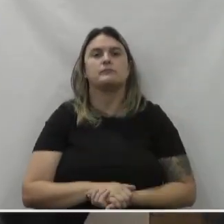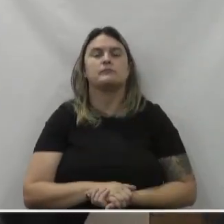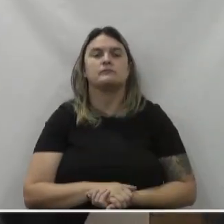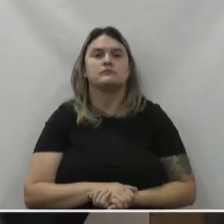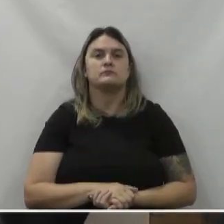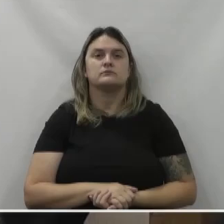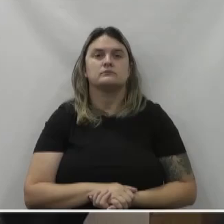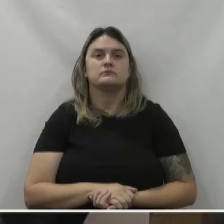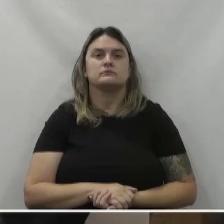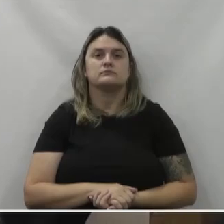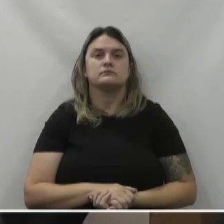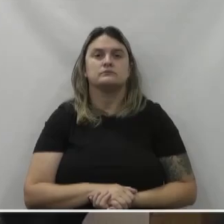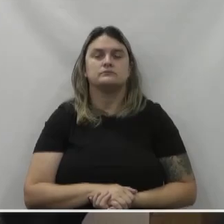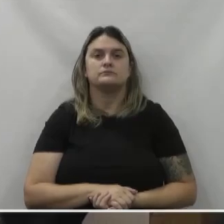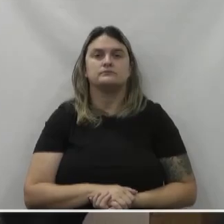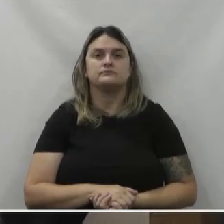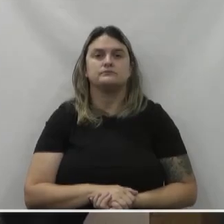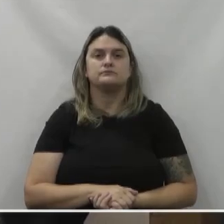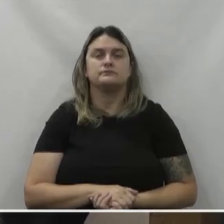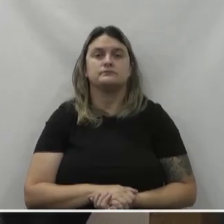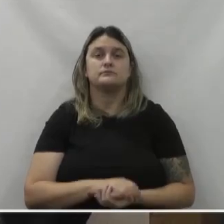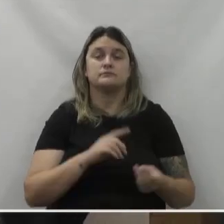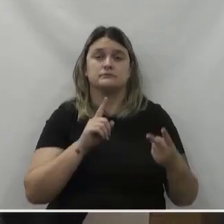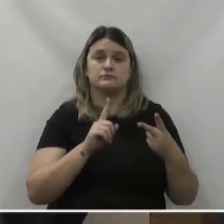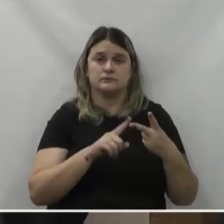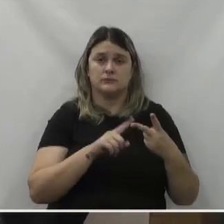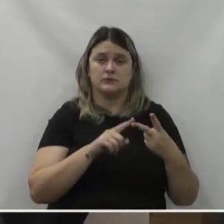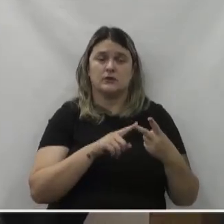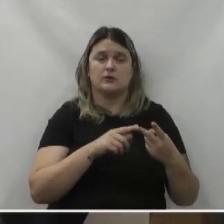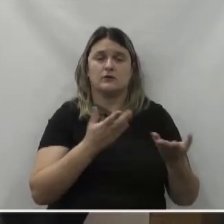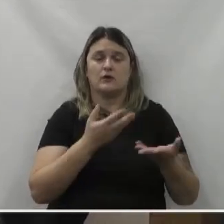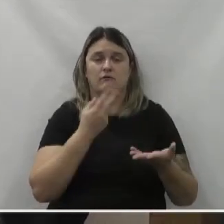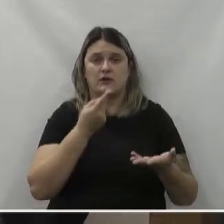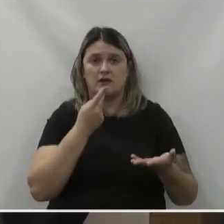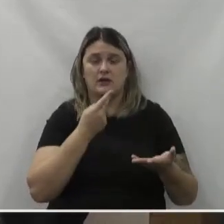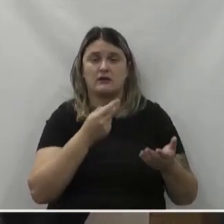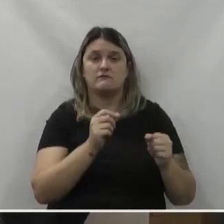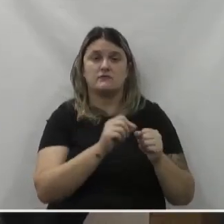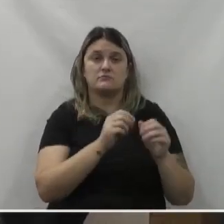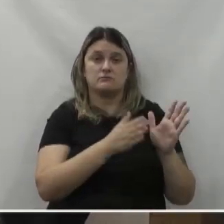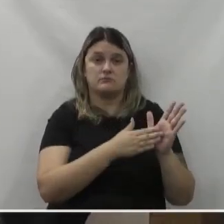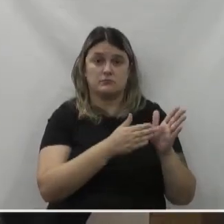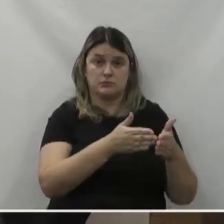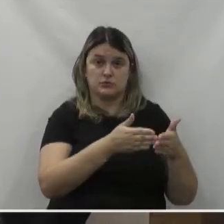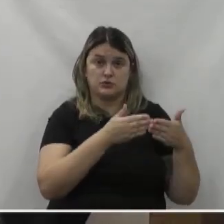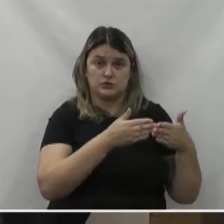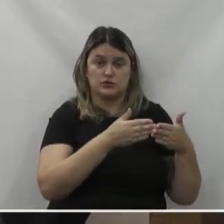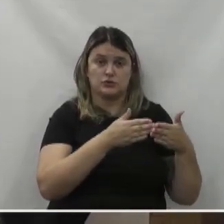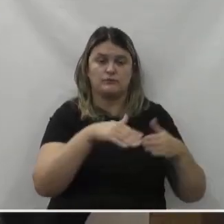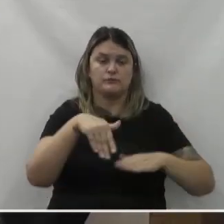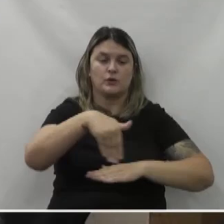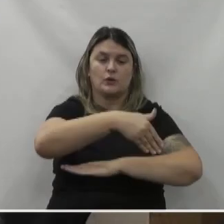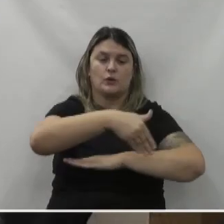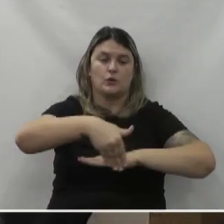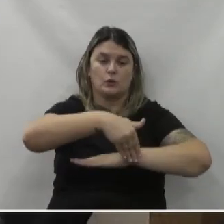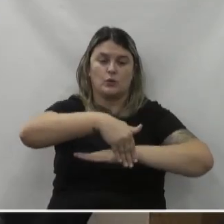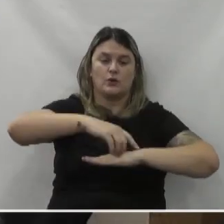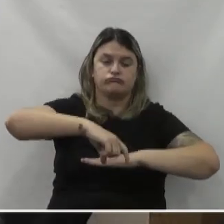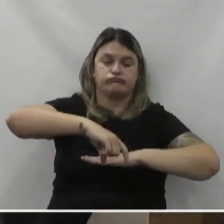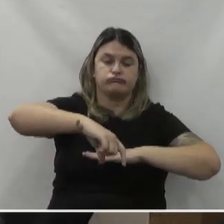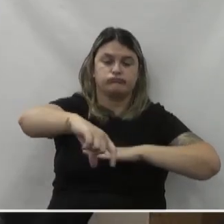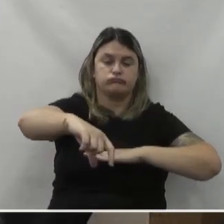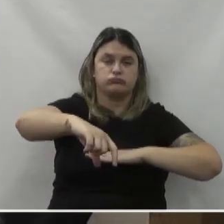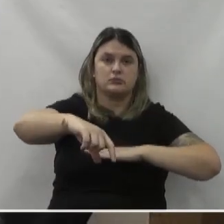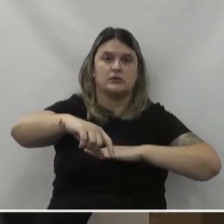lá no FUNPREV. Outro ponto que eu trouxe uma indicação aqui é sobre as lombadas na escola de